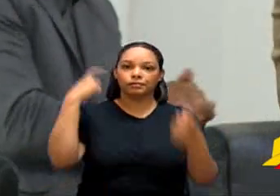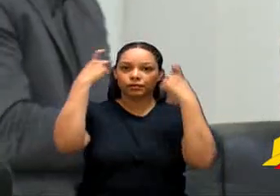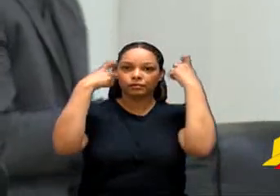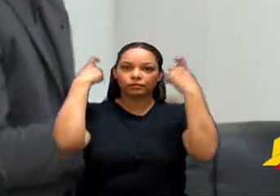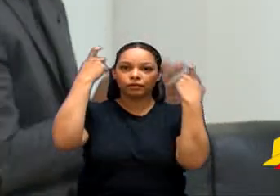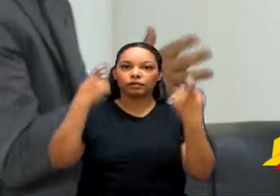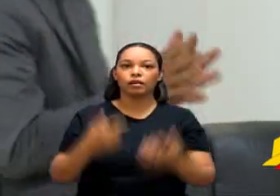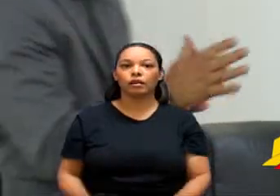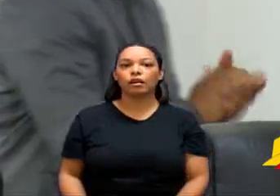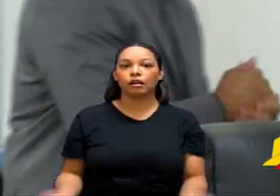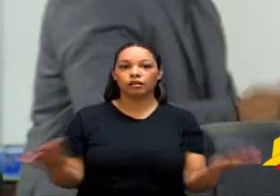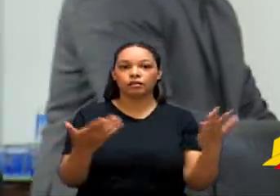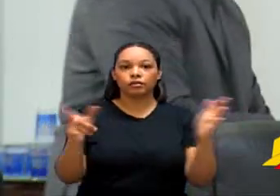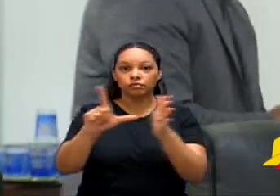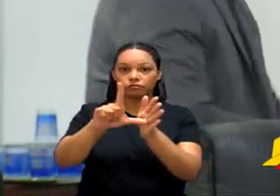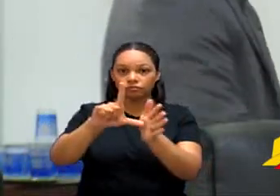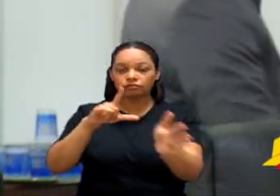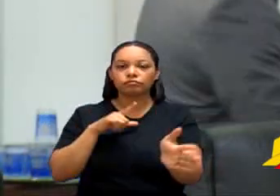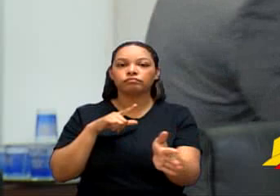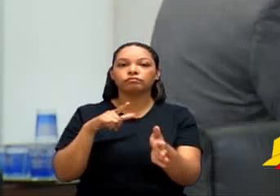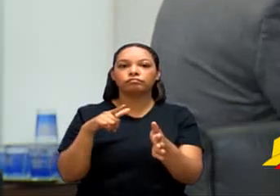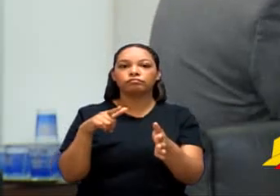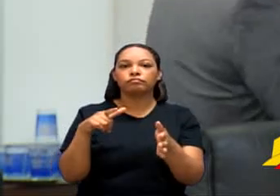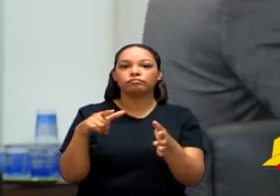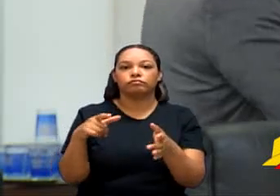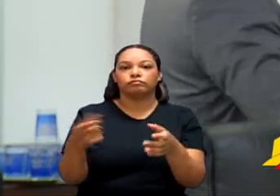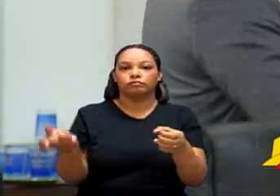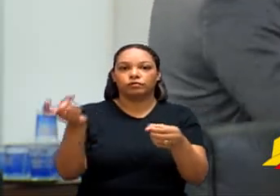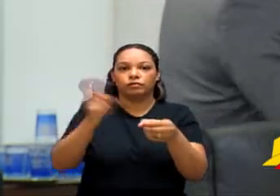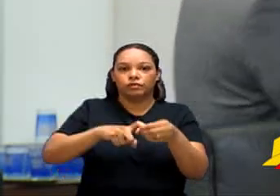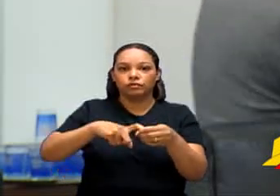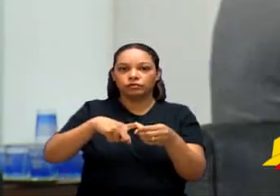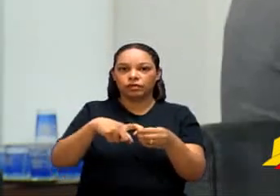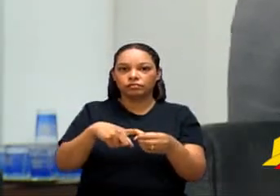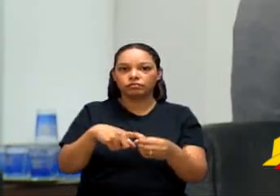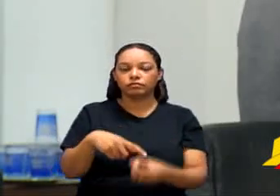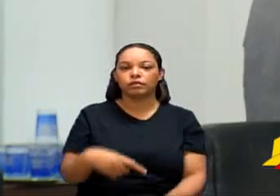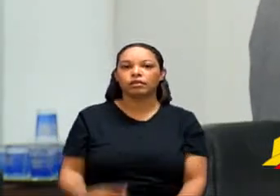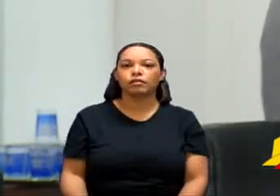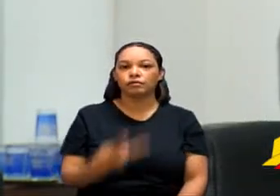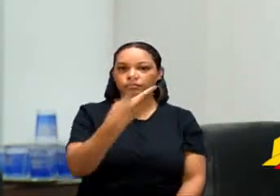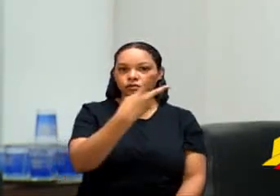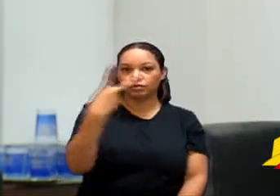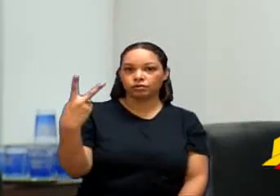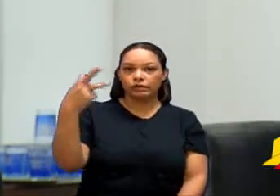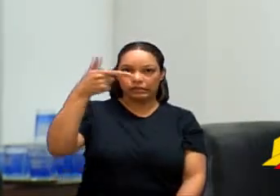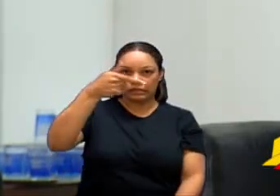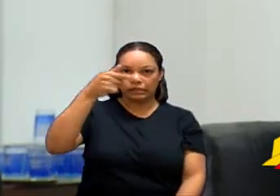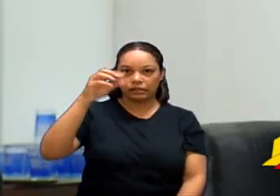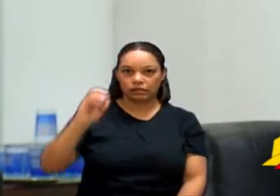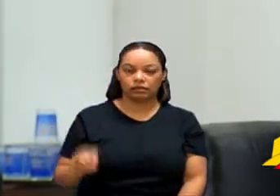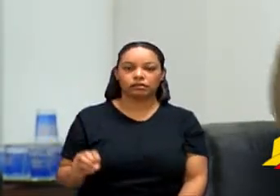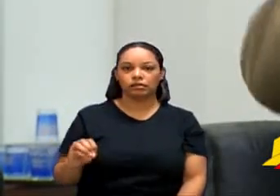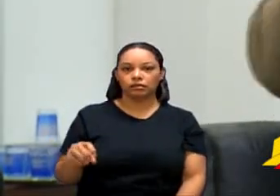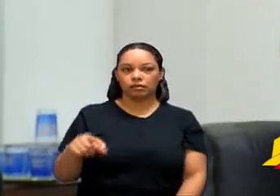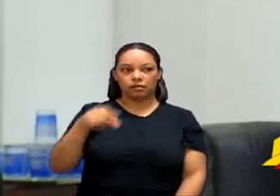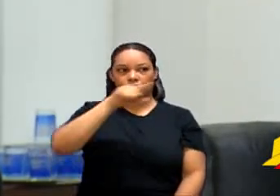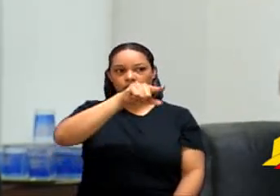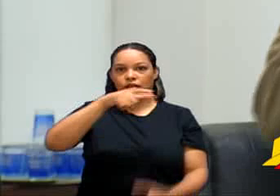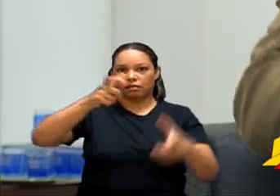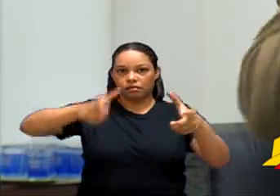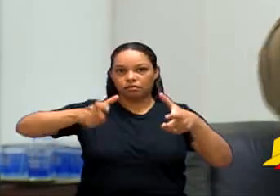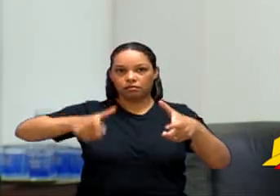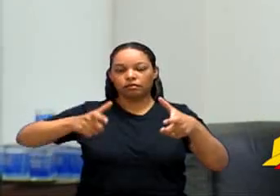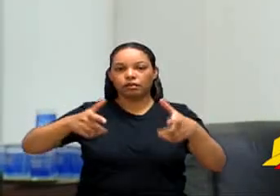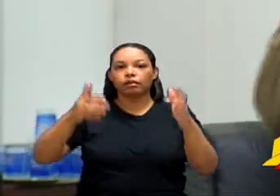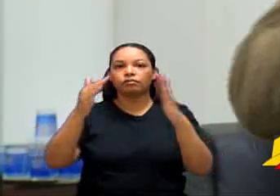voltando aqui ao requerimento 2270 sobre a instalação dos abrigos, a gente vê com muita preocupação nas